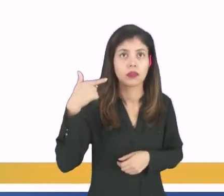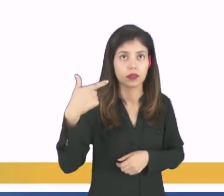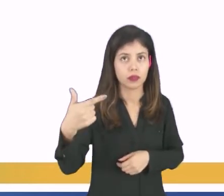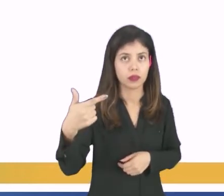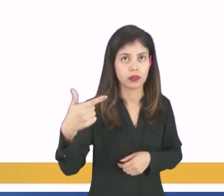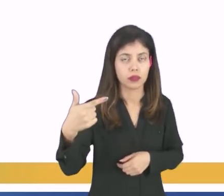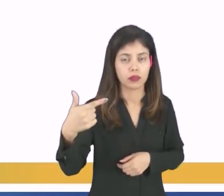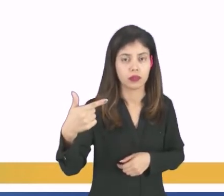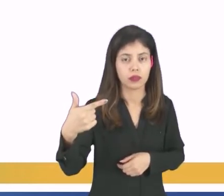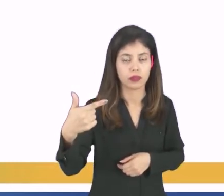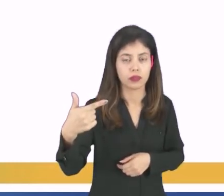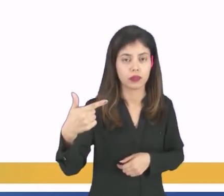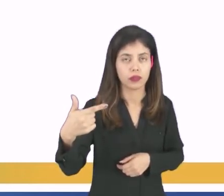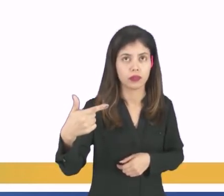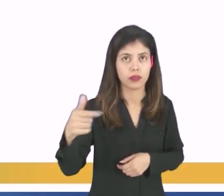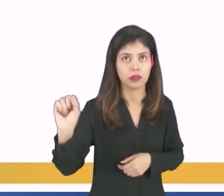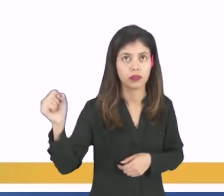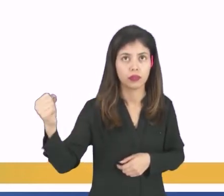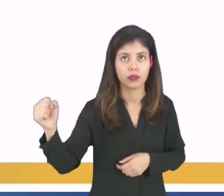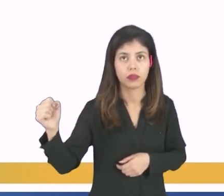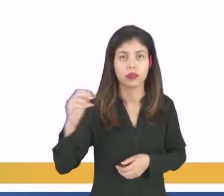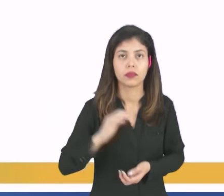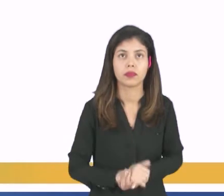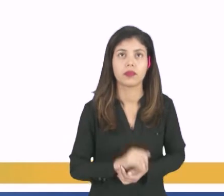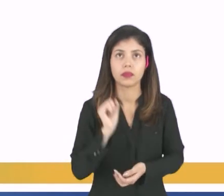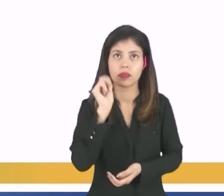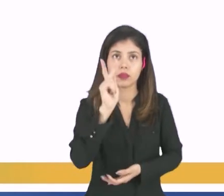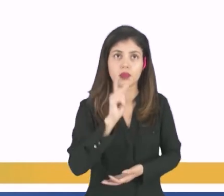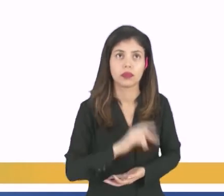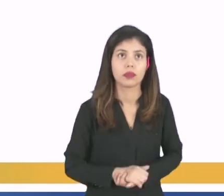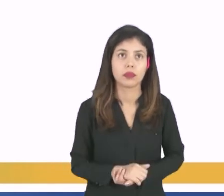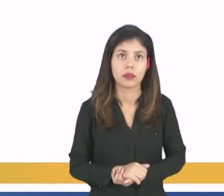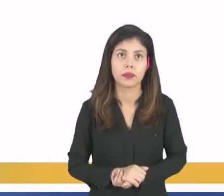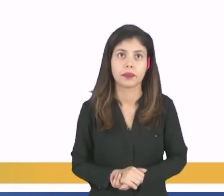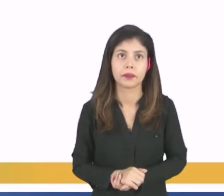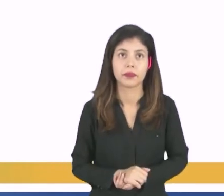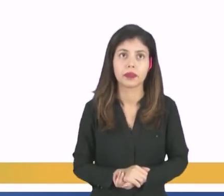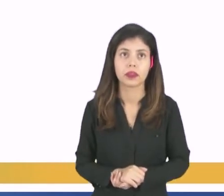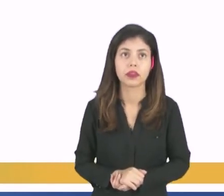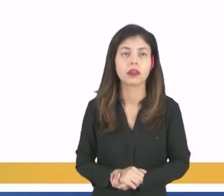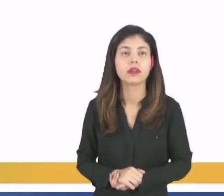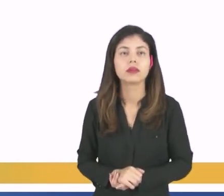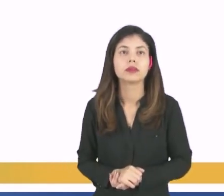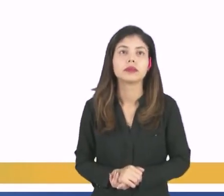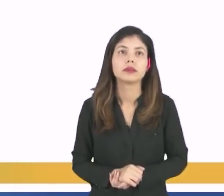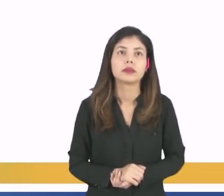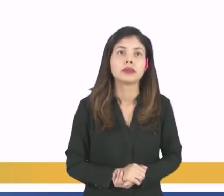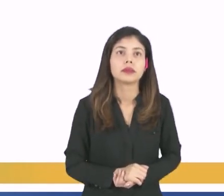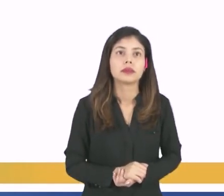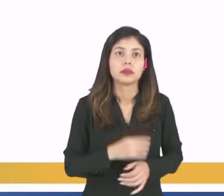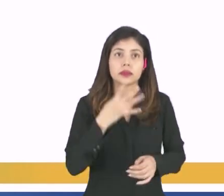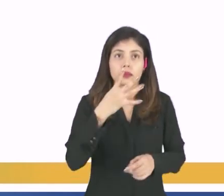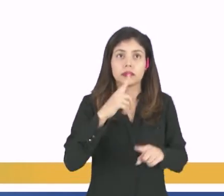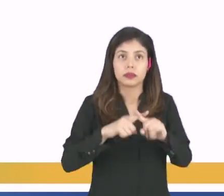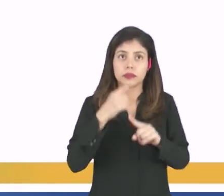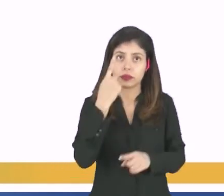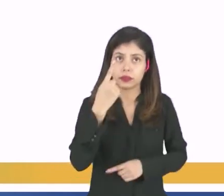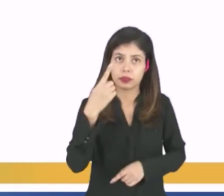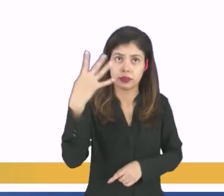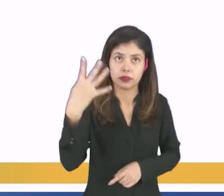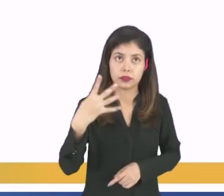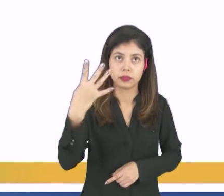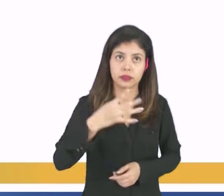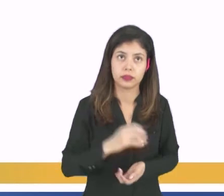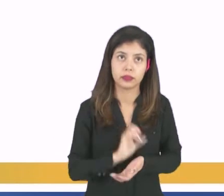reagentes, lado dos produtos, 2 e 8, ok? Então, aqui, ó, reagente, nós temos 4 átomos